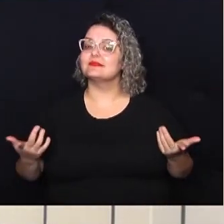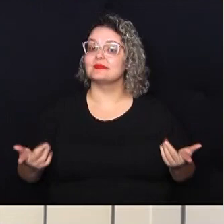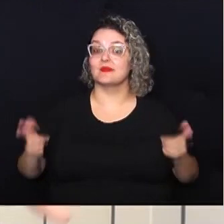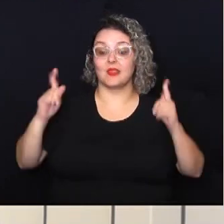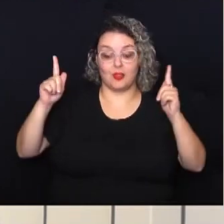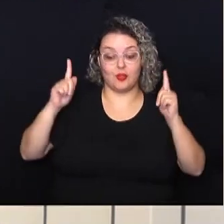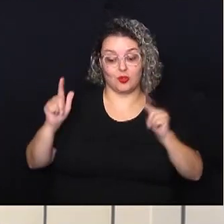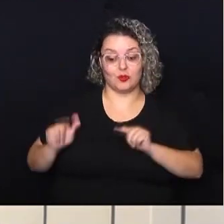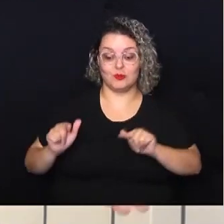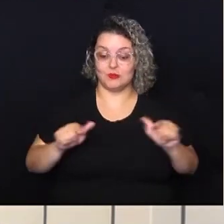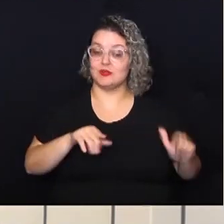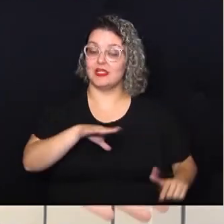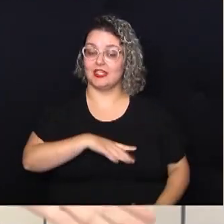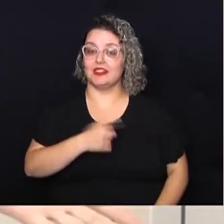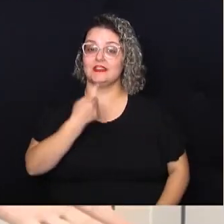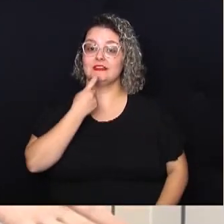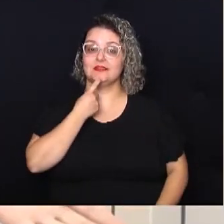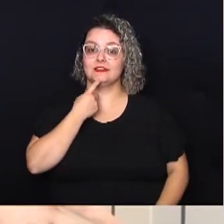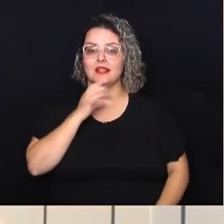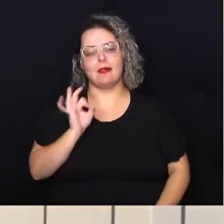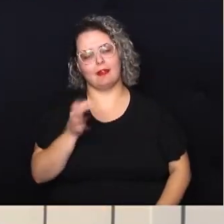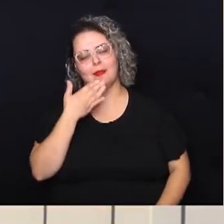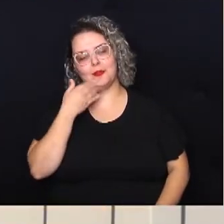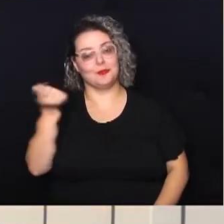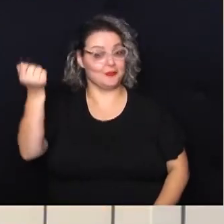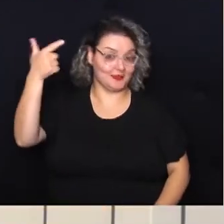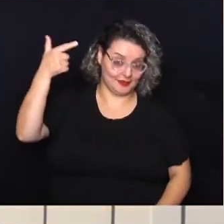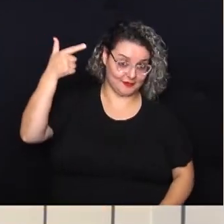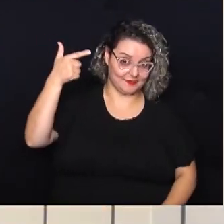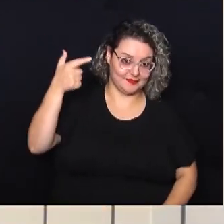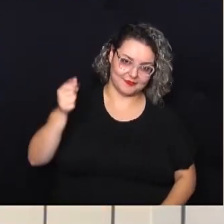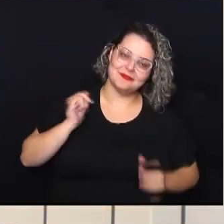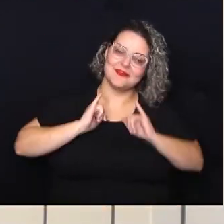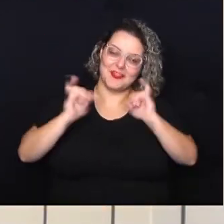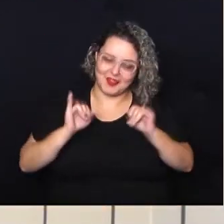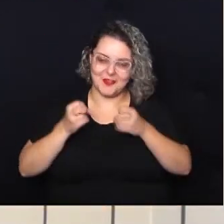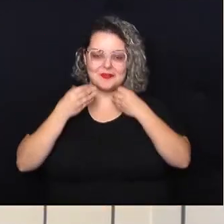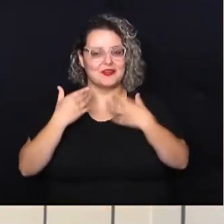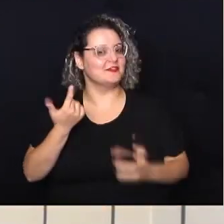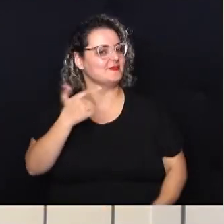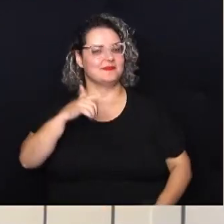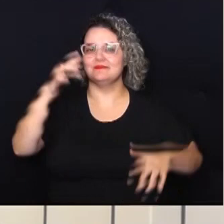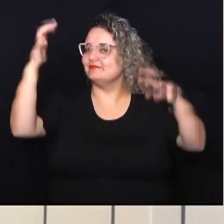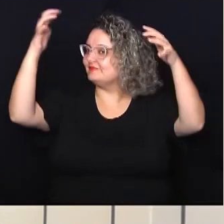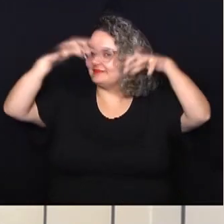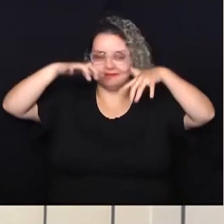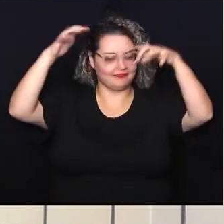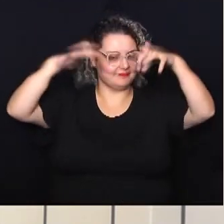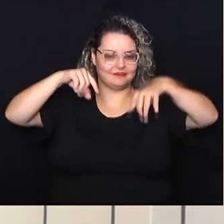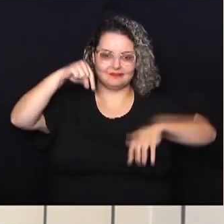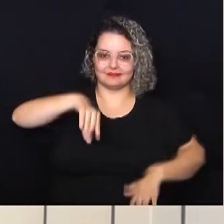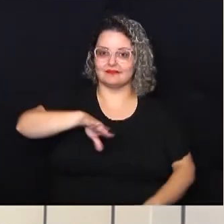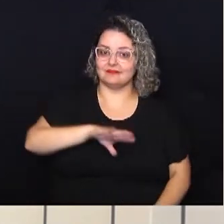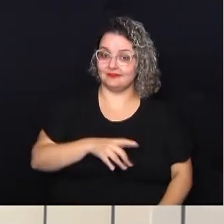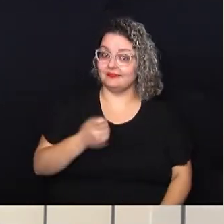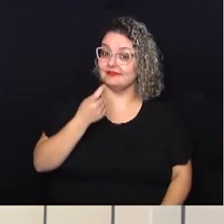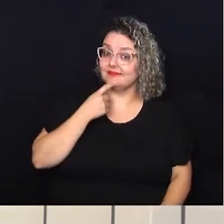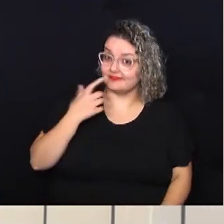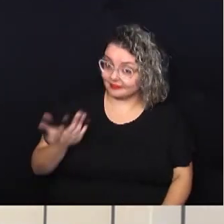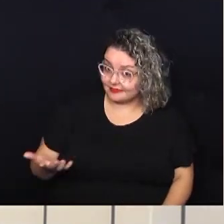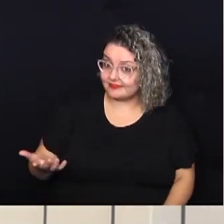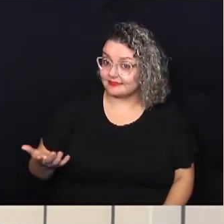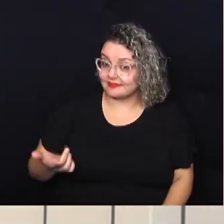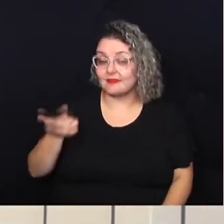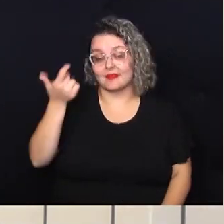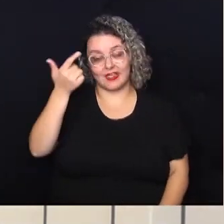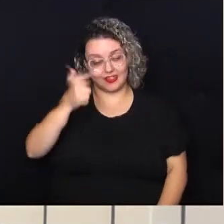espaços aqui de Campinas, nada melhor do que o sol, né? Então a notícia é boa, porque não tem previsão de chuva aqui para a cidade de Campinas,